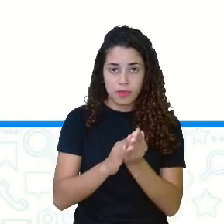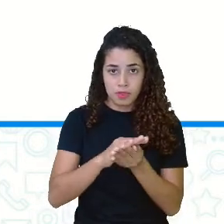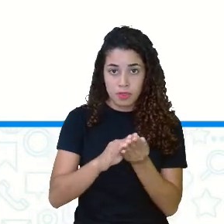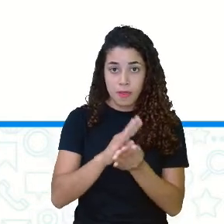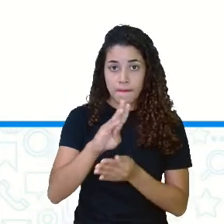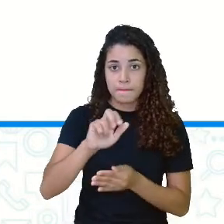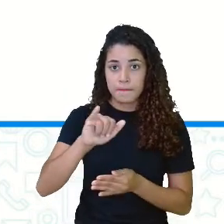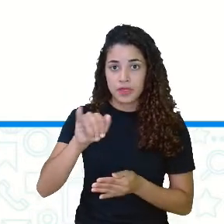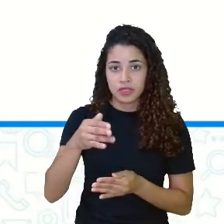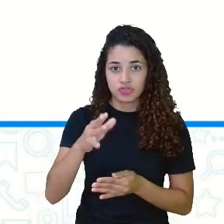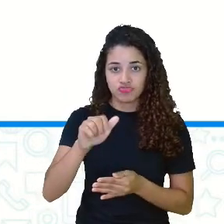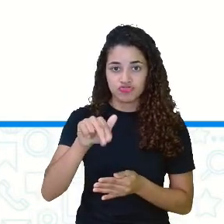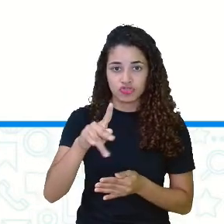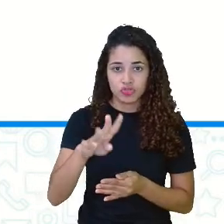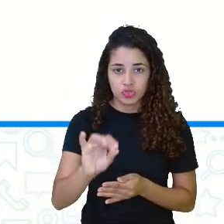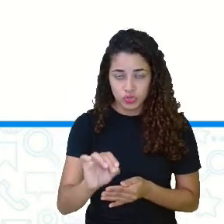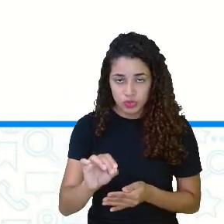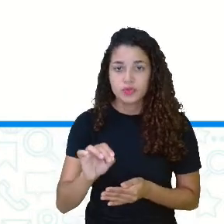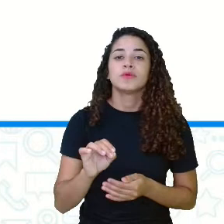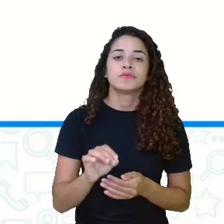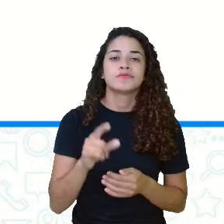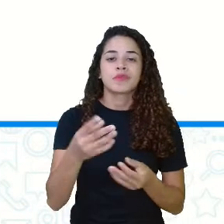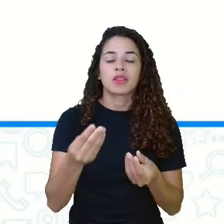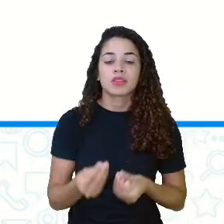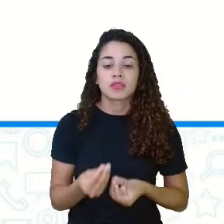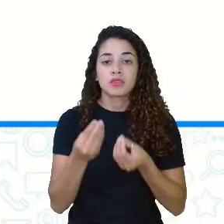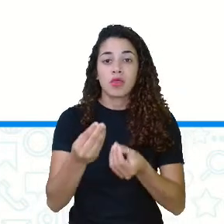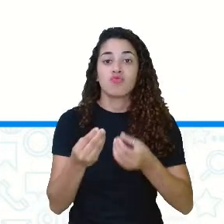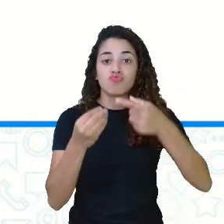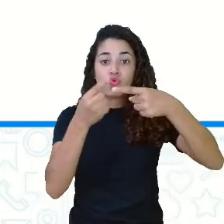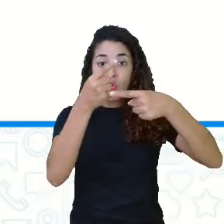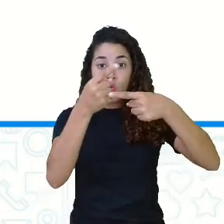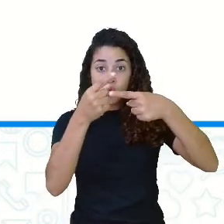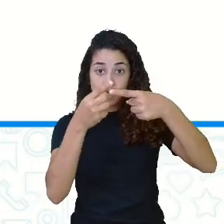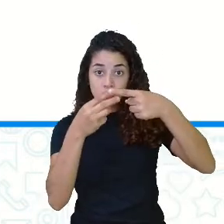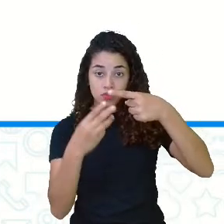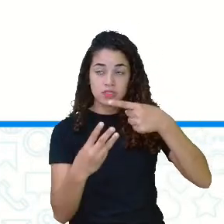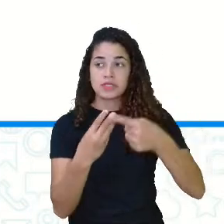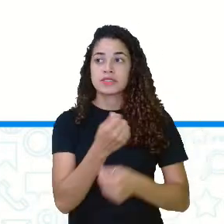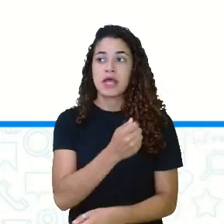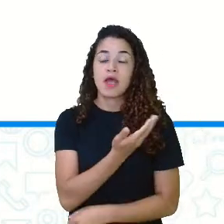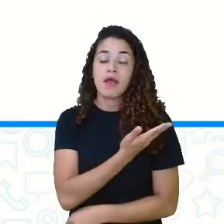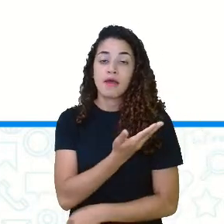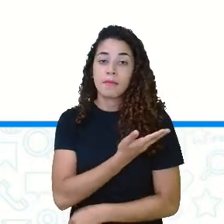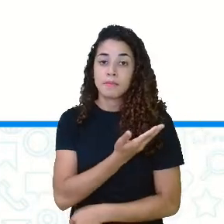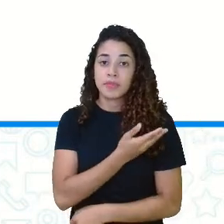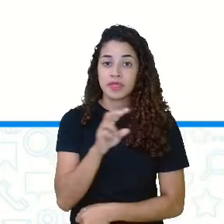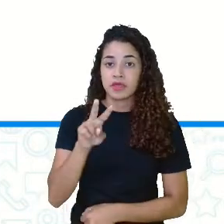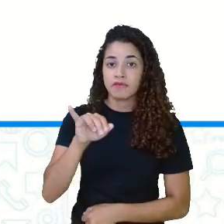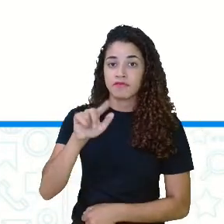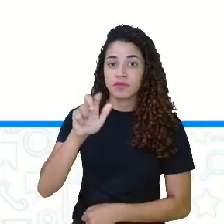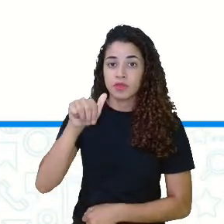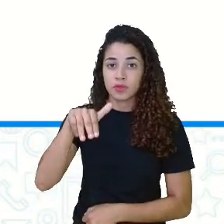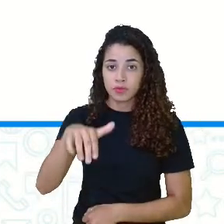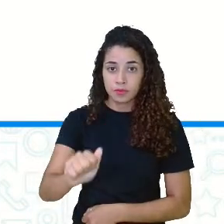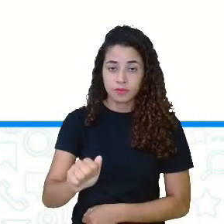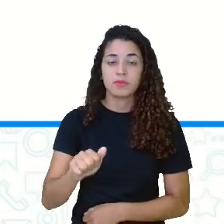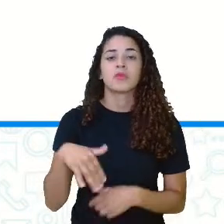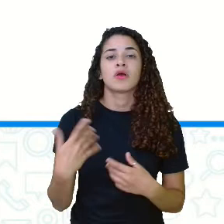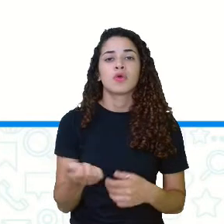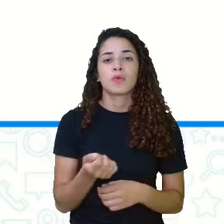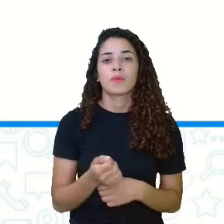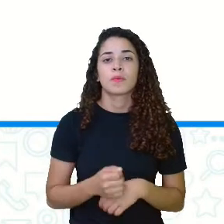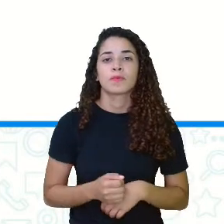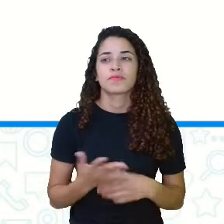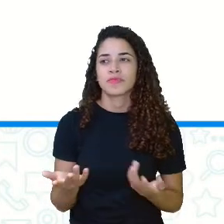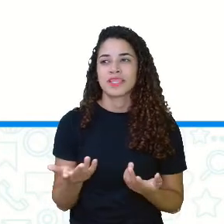beijinhos e deu 1/3 para sua amiga Vilma. Quantos...